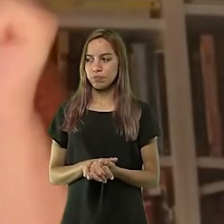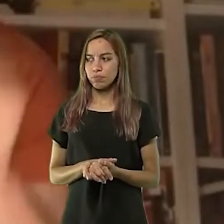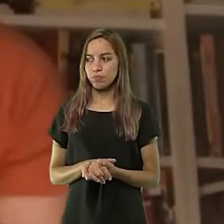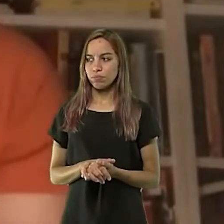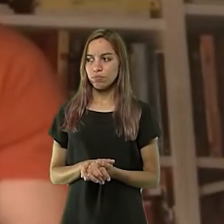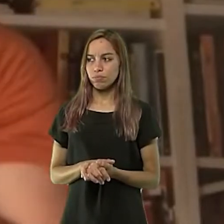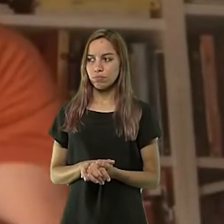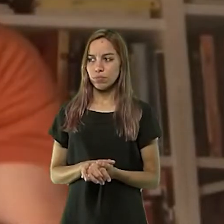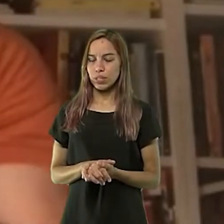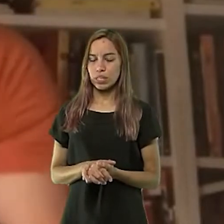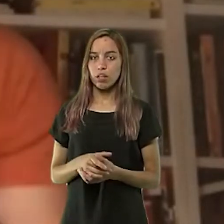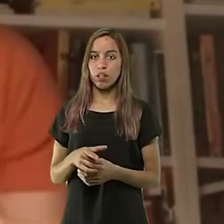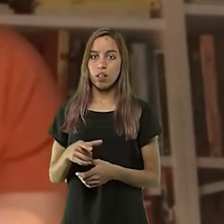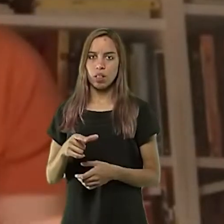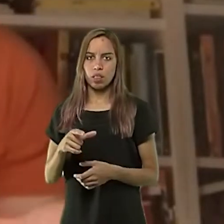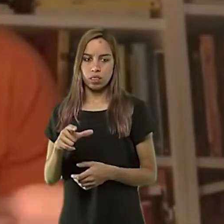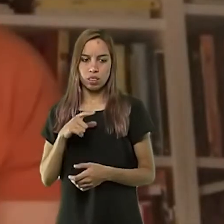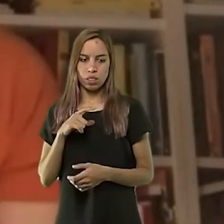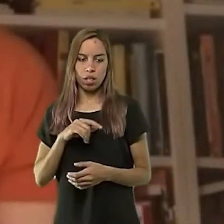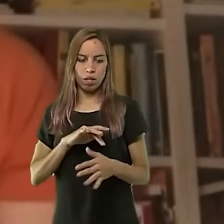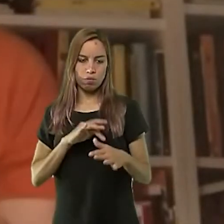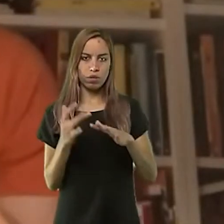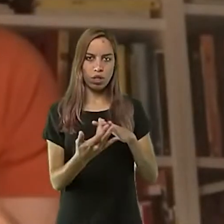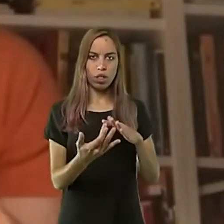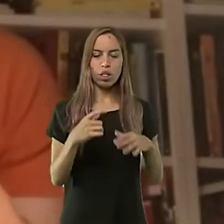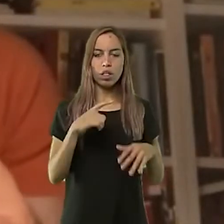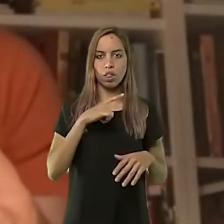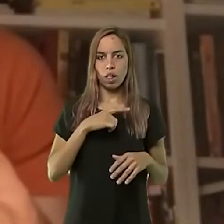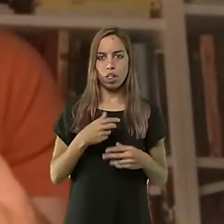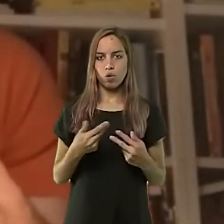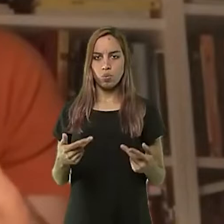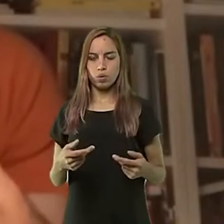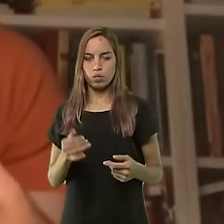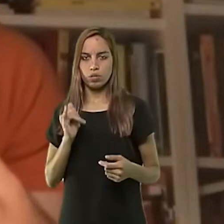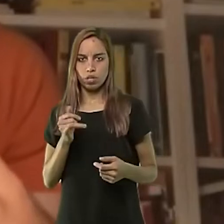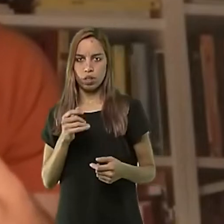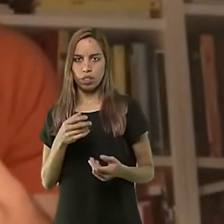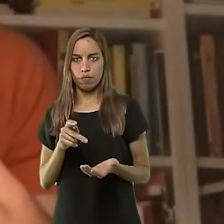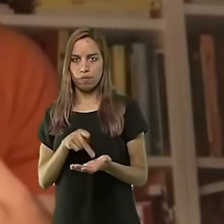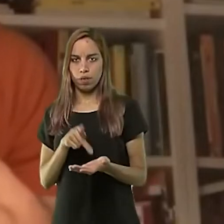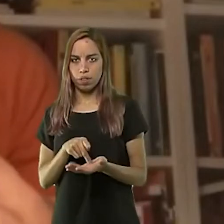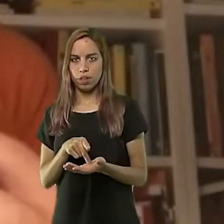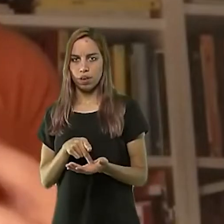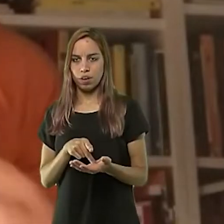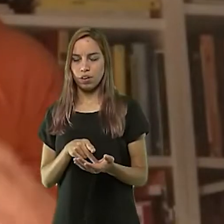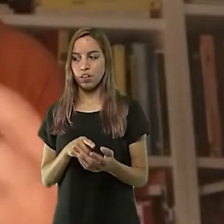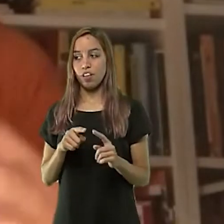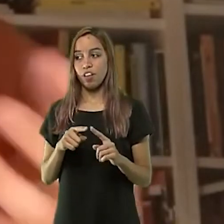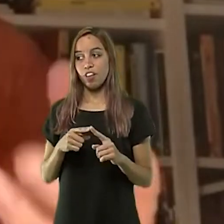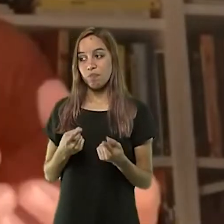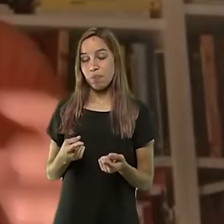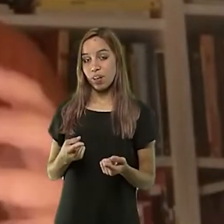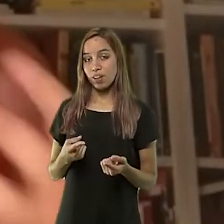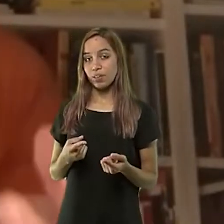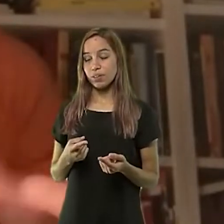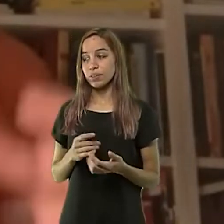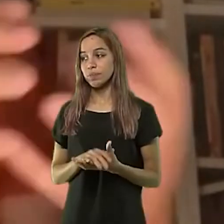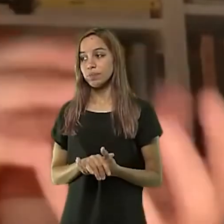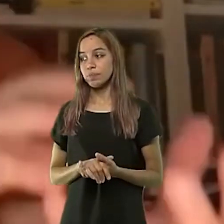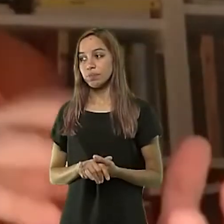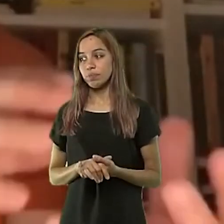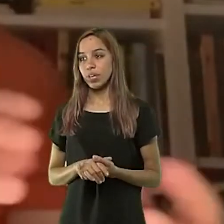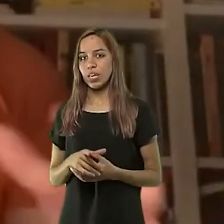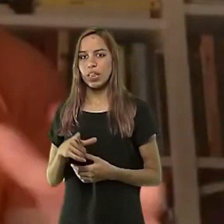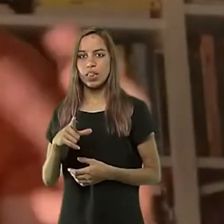existam coisas que são verdade, e é curioso porque eu normalmente uso as evidências, os factos mais